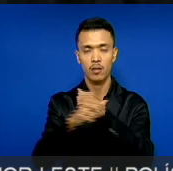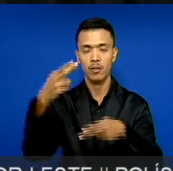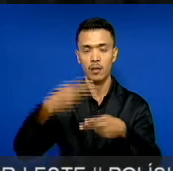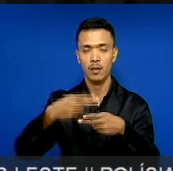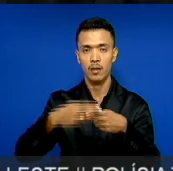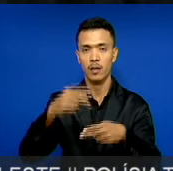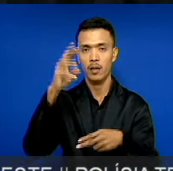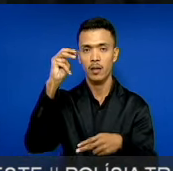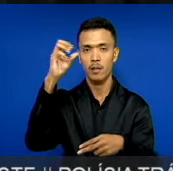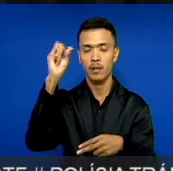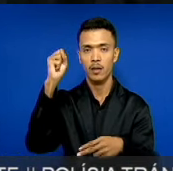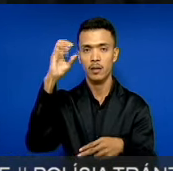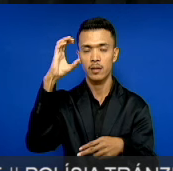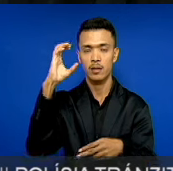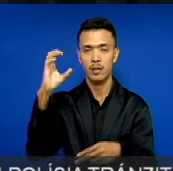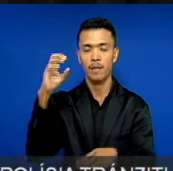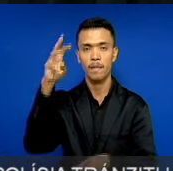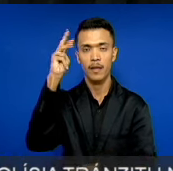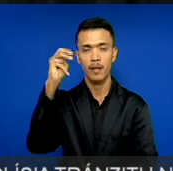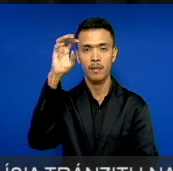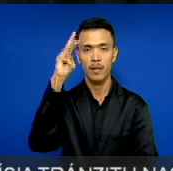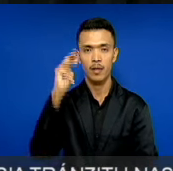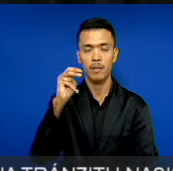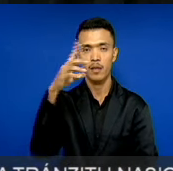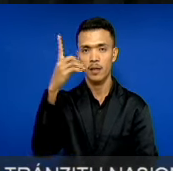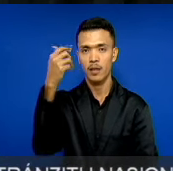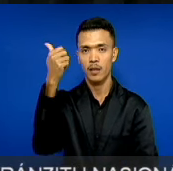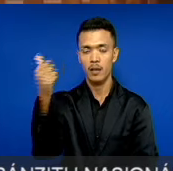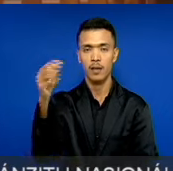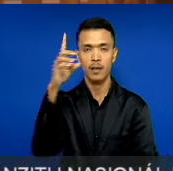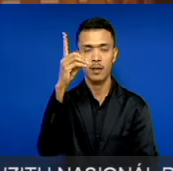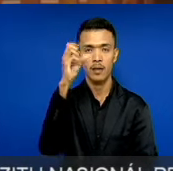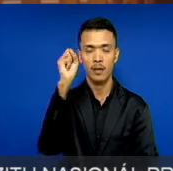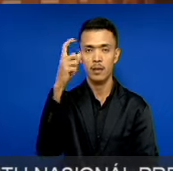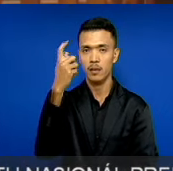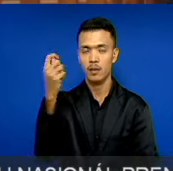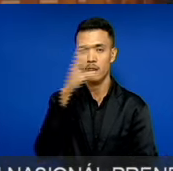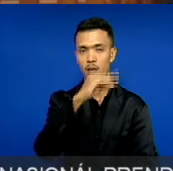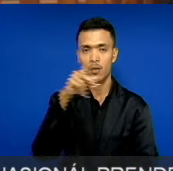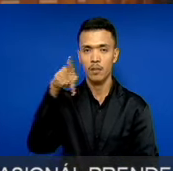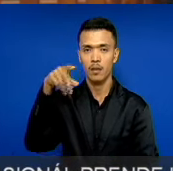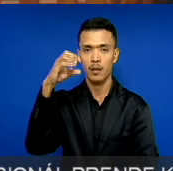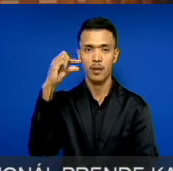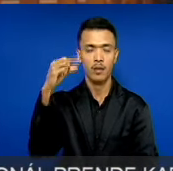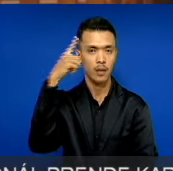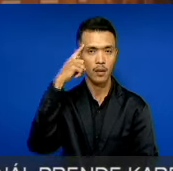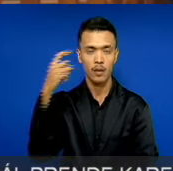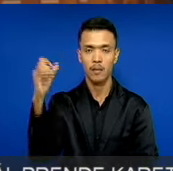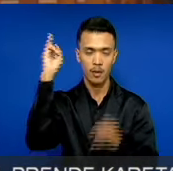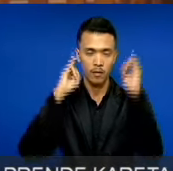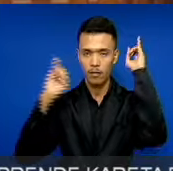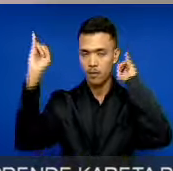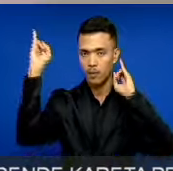inicial MSC NM DAST no PG tamba provas la